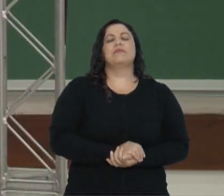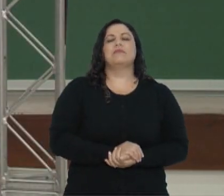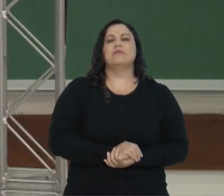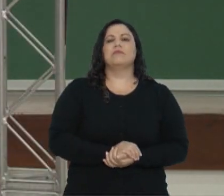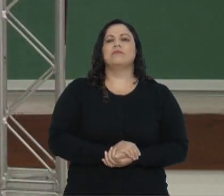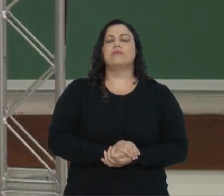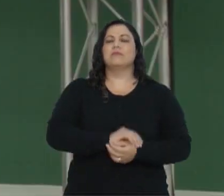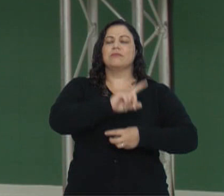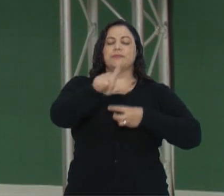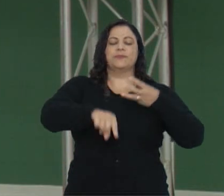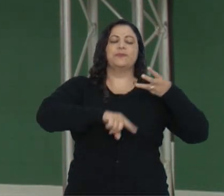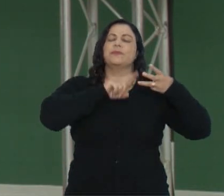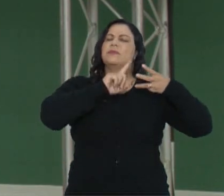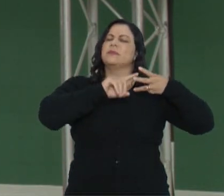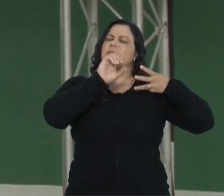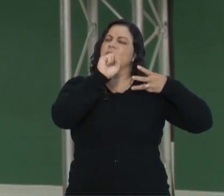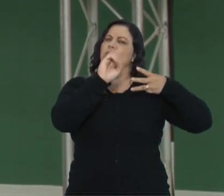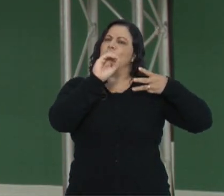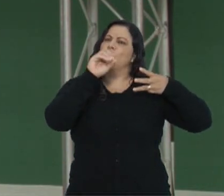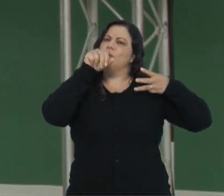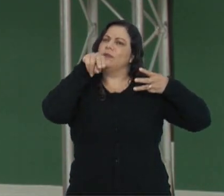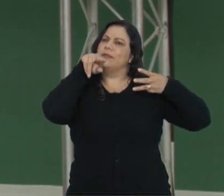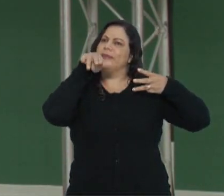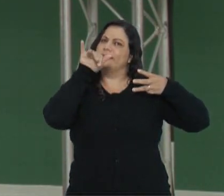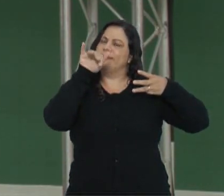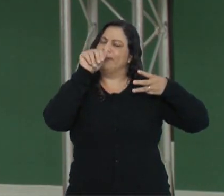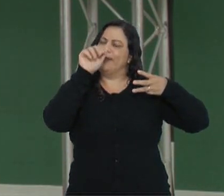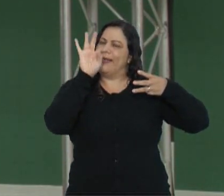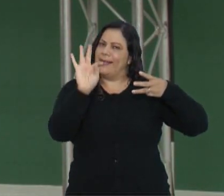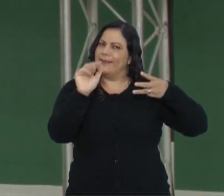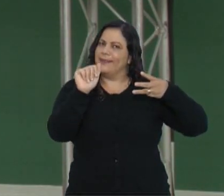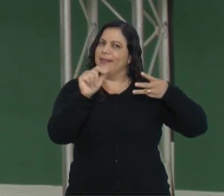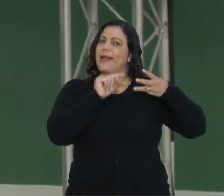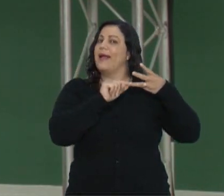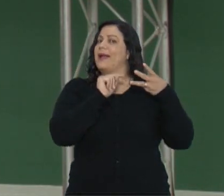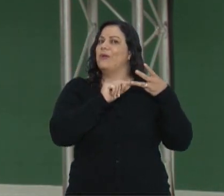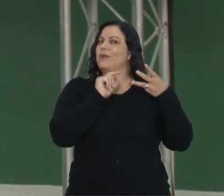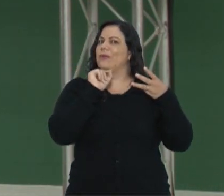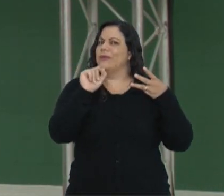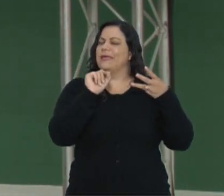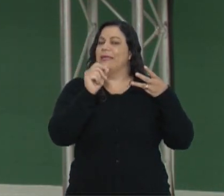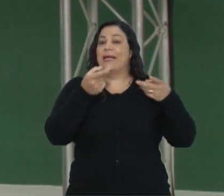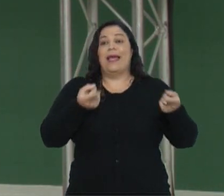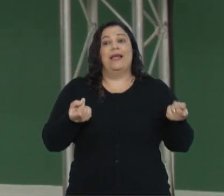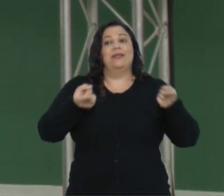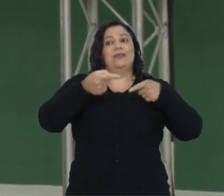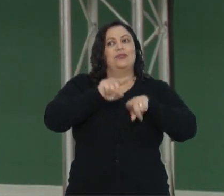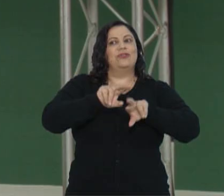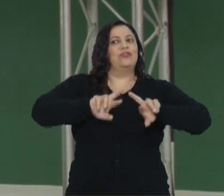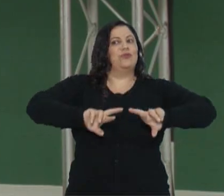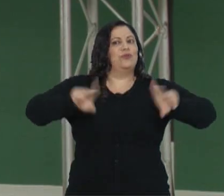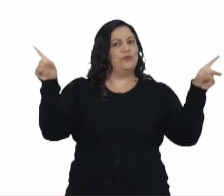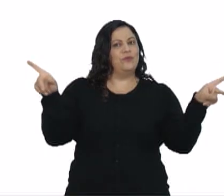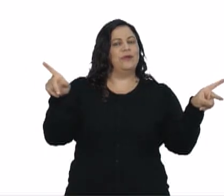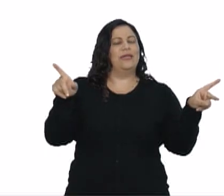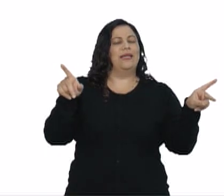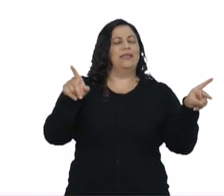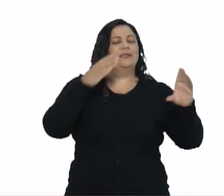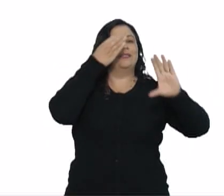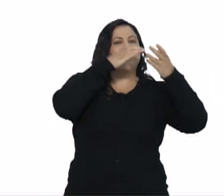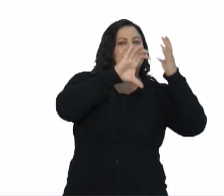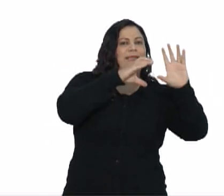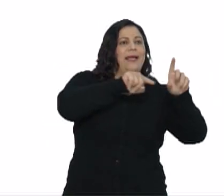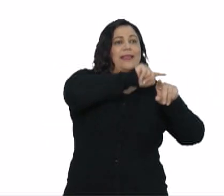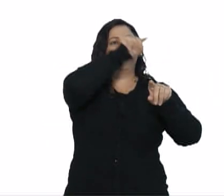Sonata, então, ao contrário da cantata, que é cantado, a sonata é com som, tá? É uma peça para